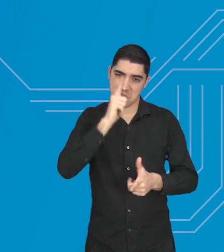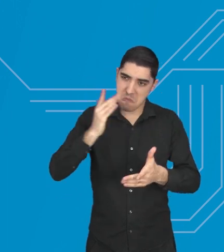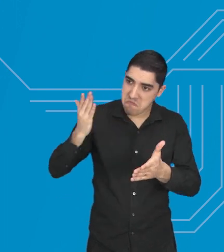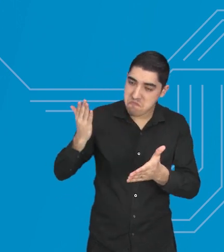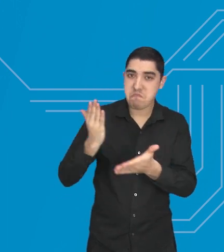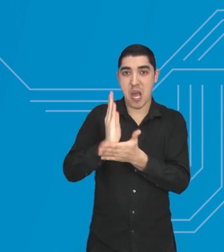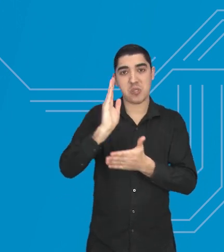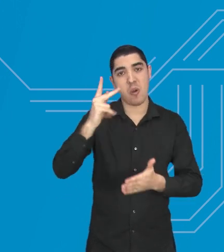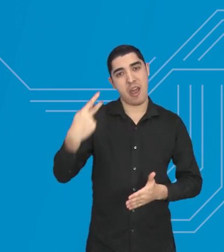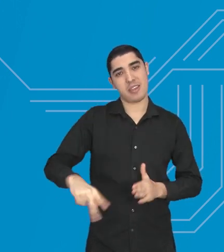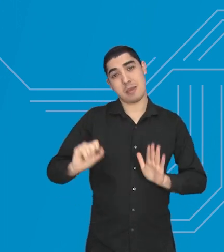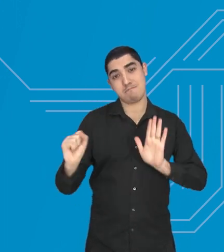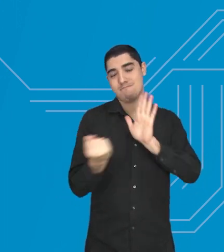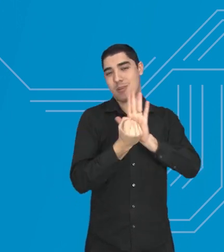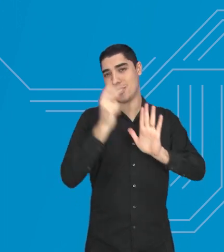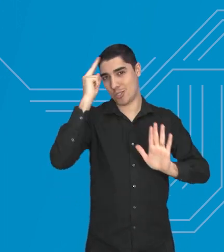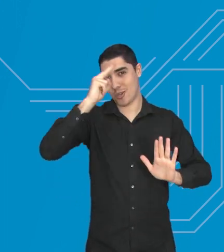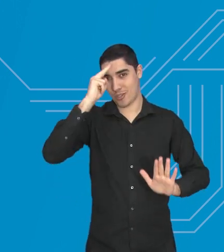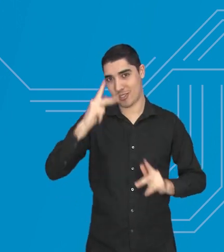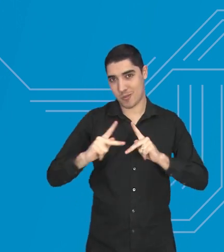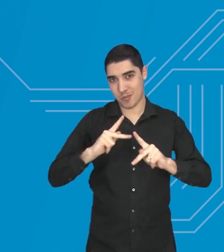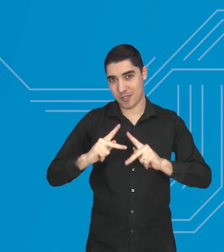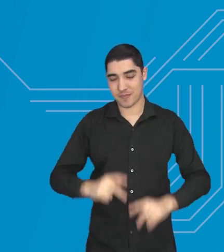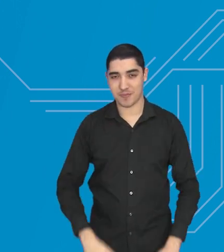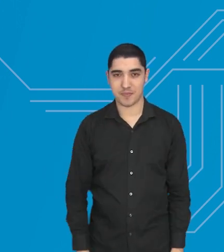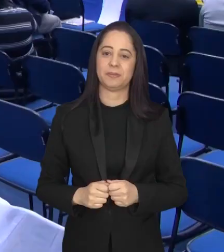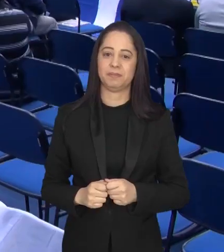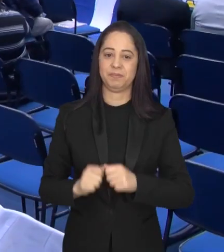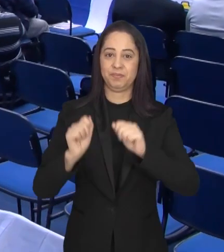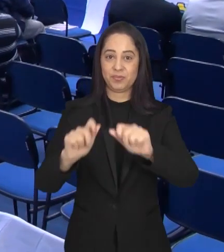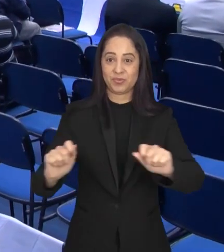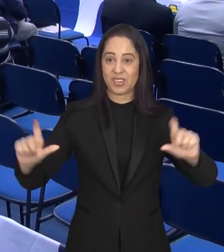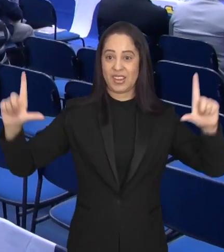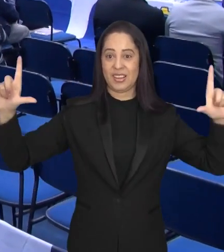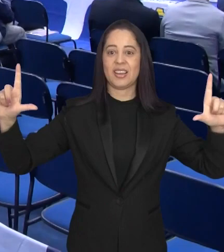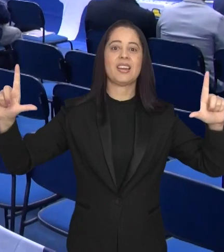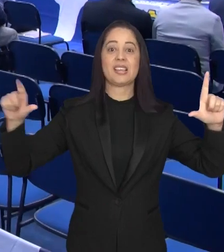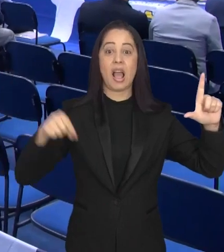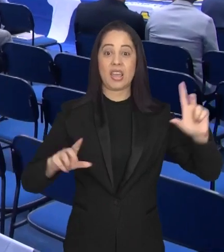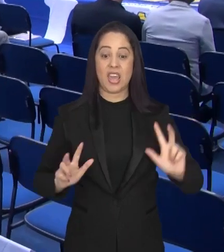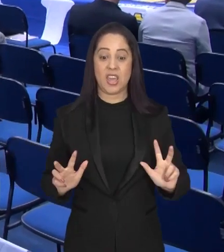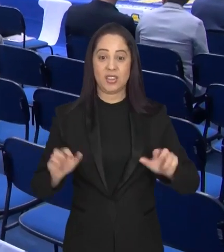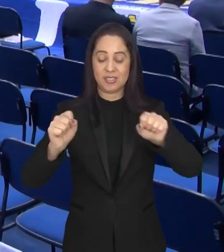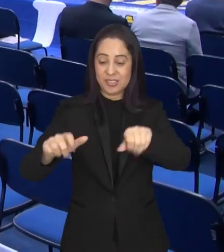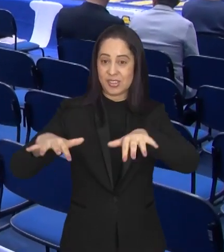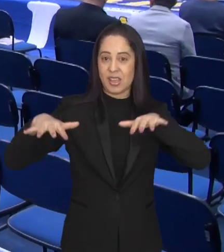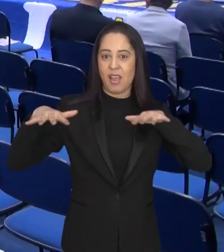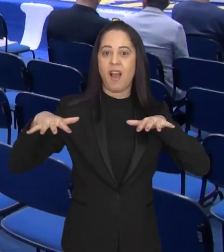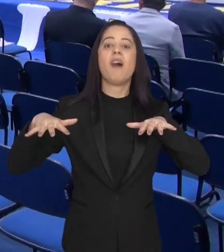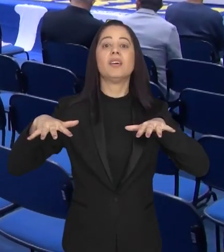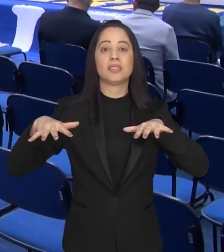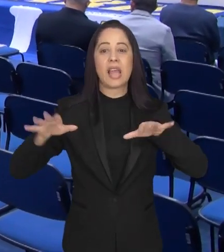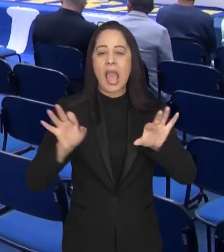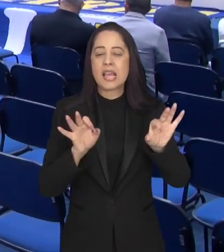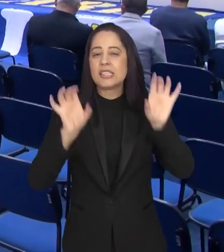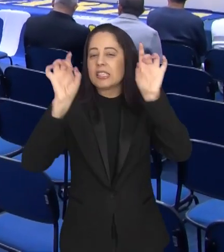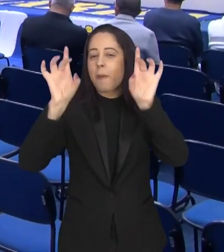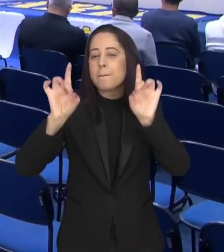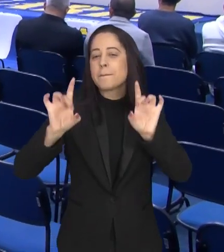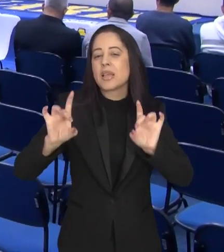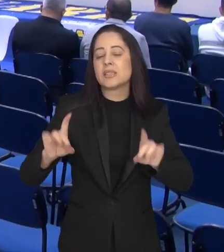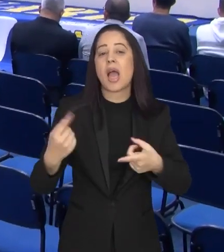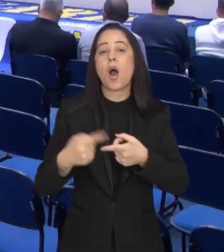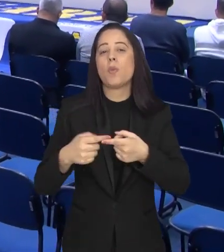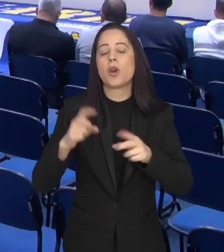técnico, que ficou marcado na história da nossa cidade. Com faixas e bandeiras de torcedores da Águia do Vale, o plenário